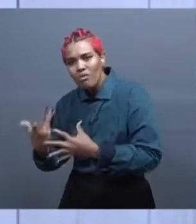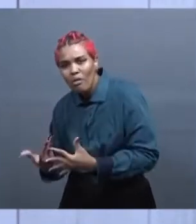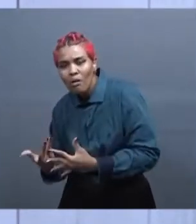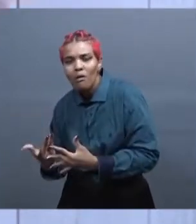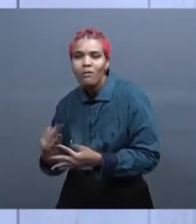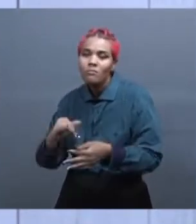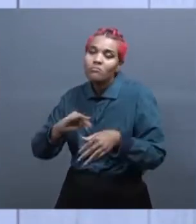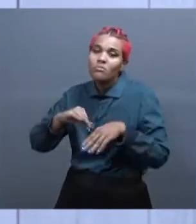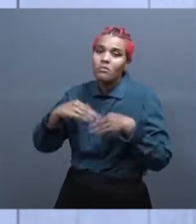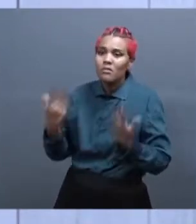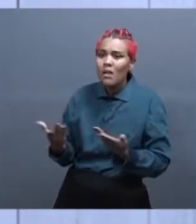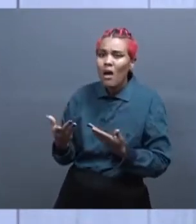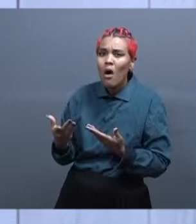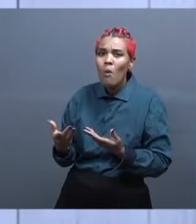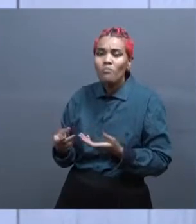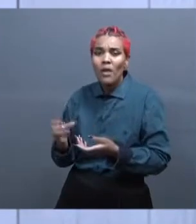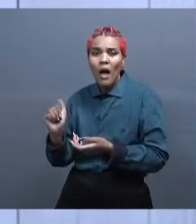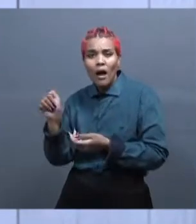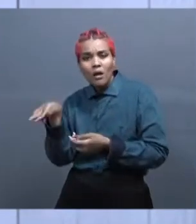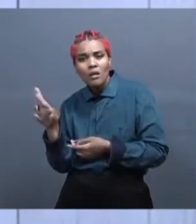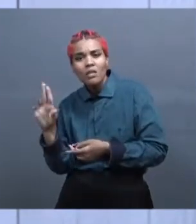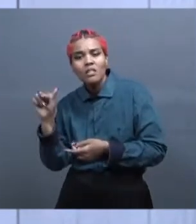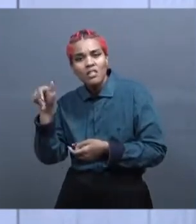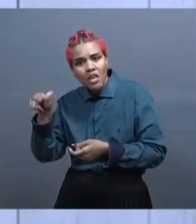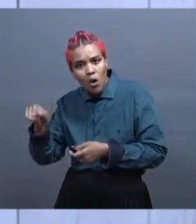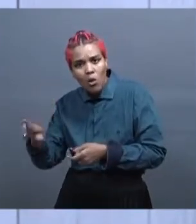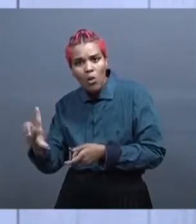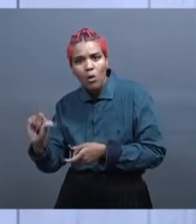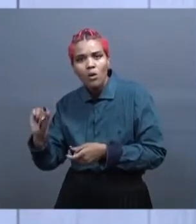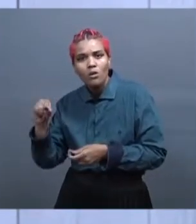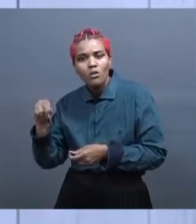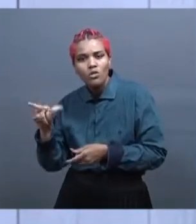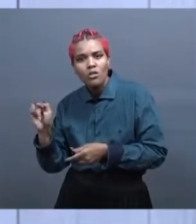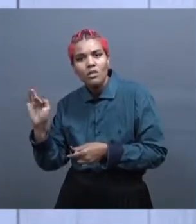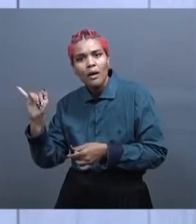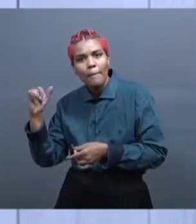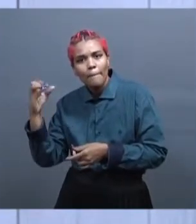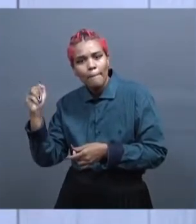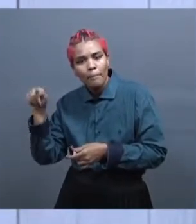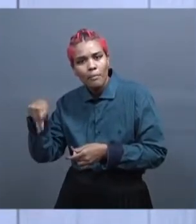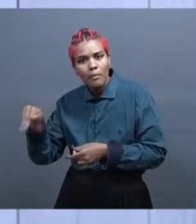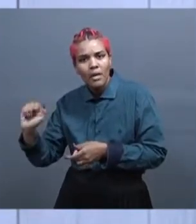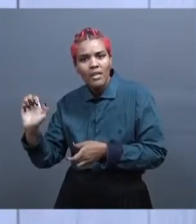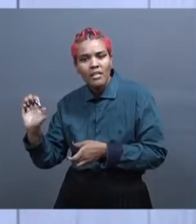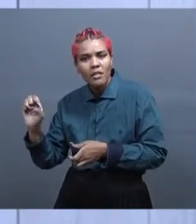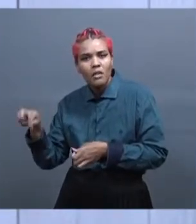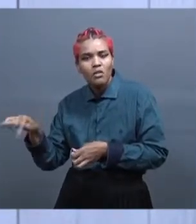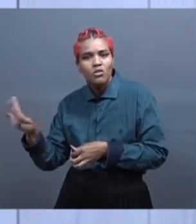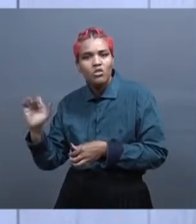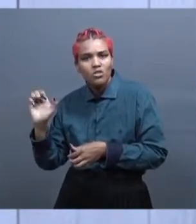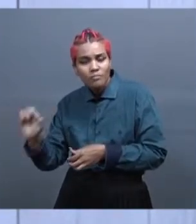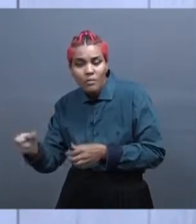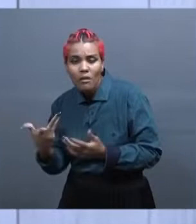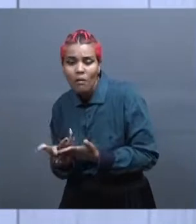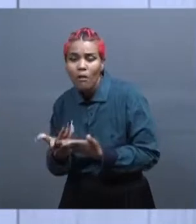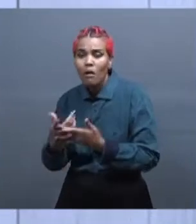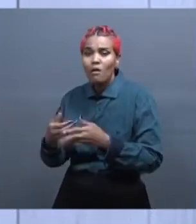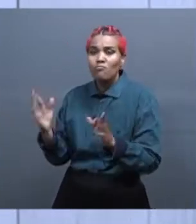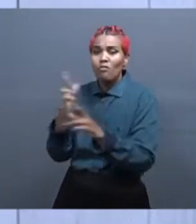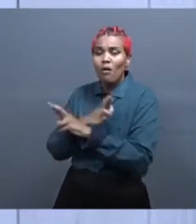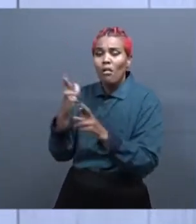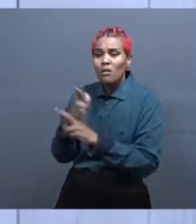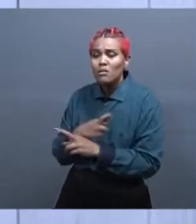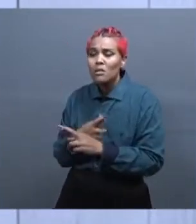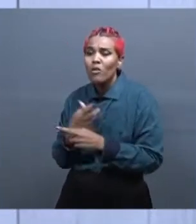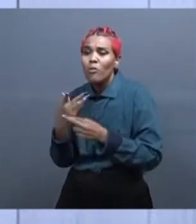aac logicamente o o um lugar onde as tatuagens eram feitas geralmente estavam relacionados a alguma forma de